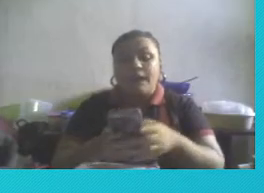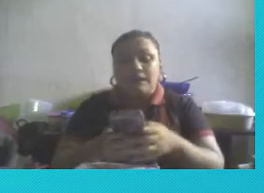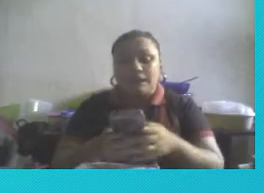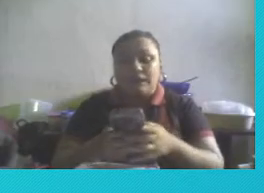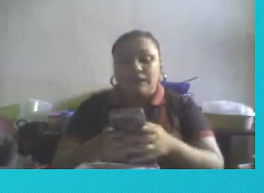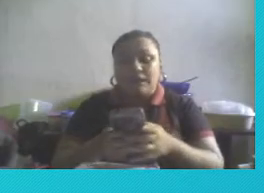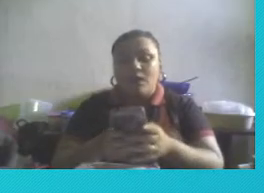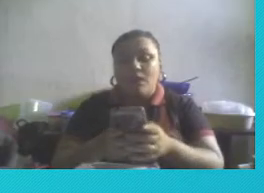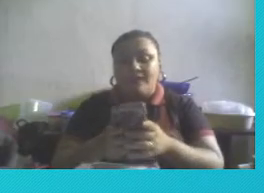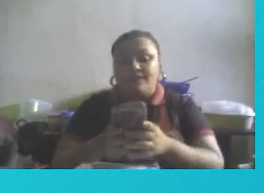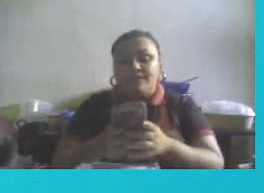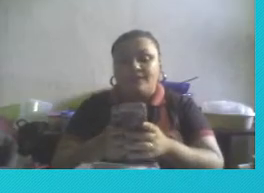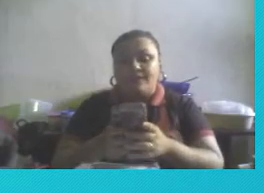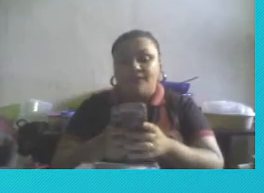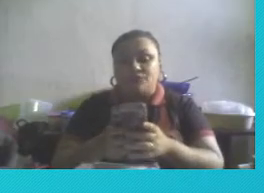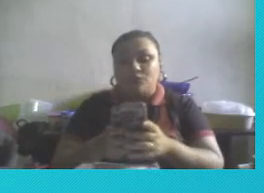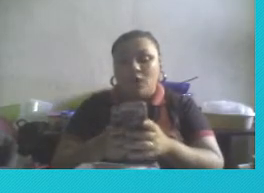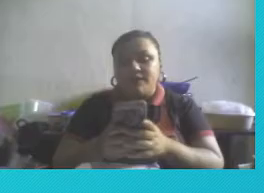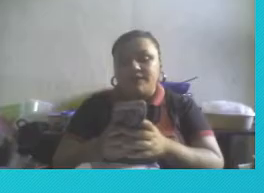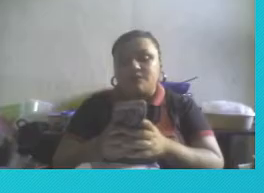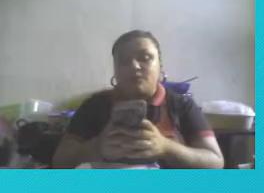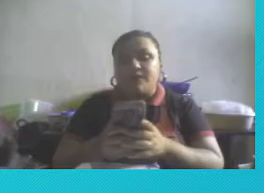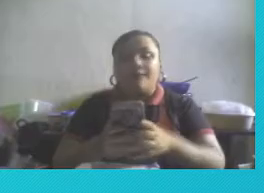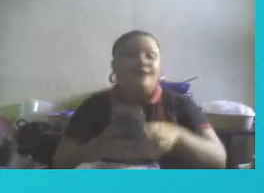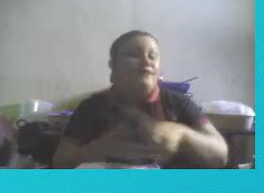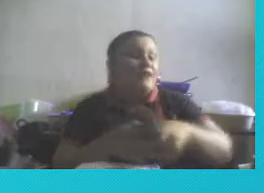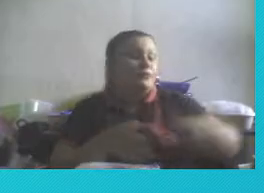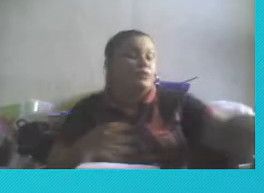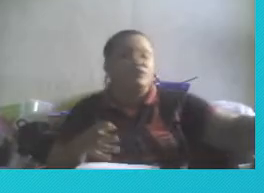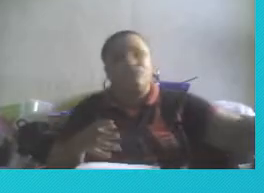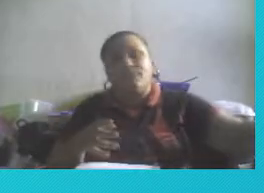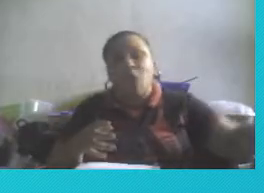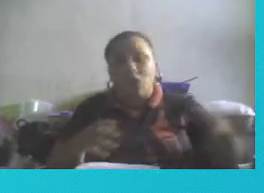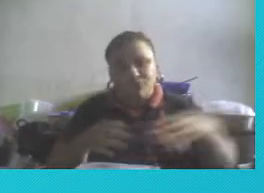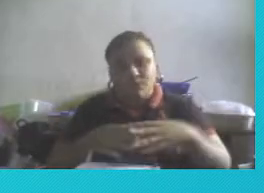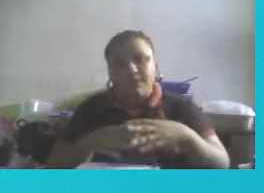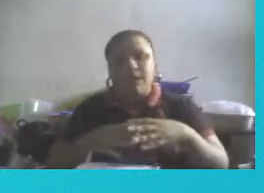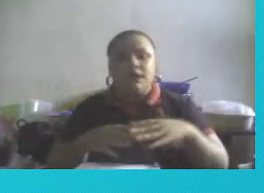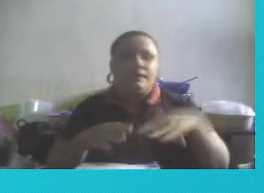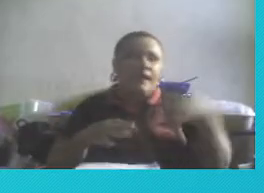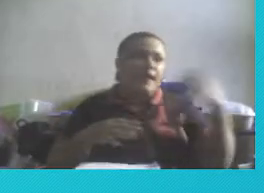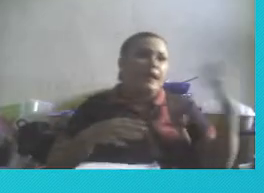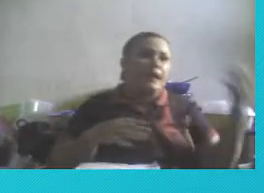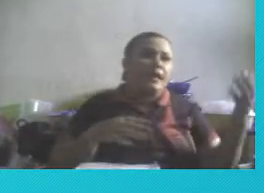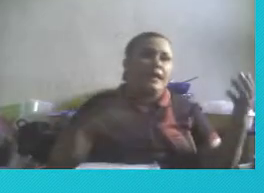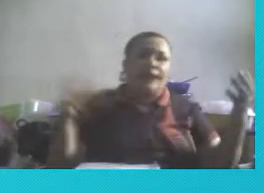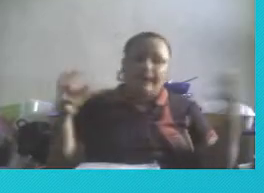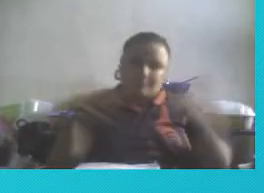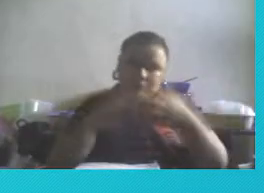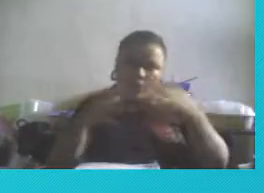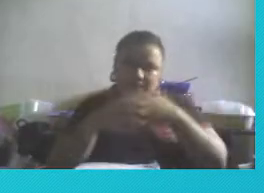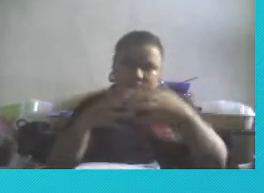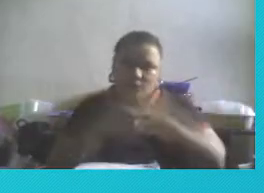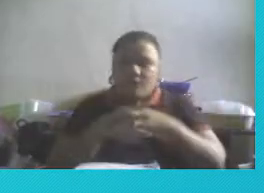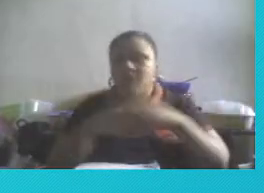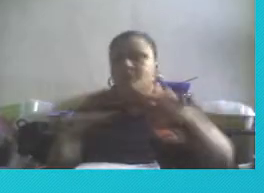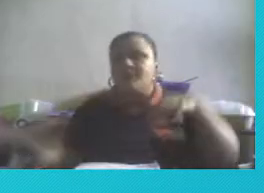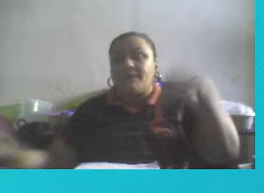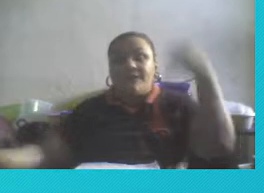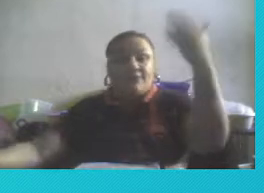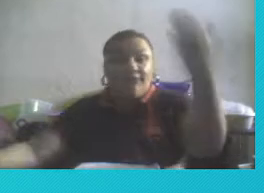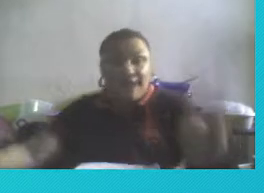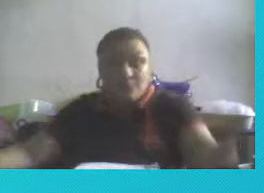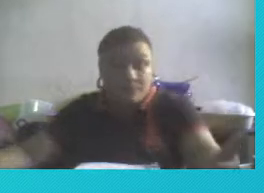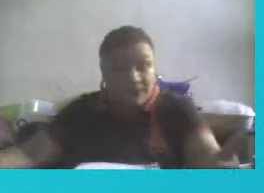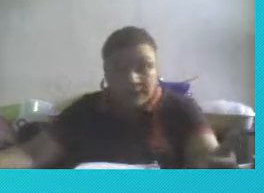né? Quando ele destrói isso, fica mais fácil para os antibióticos, né? Coisarem o vírus, fica